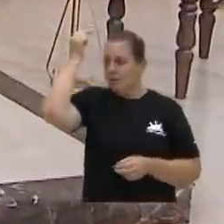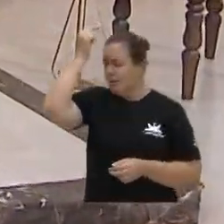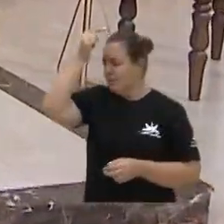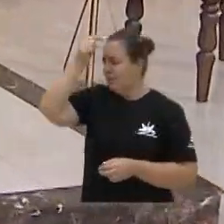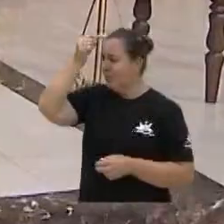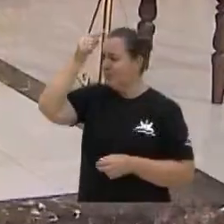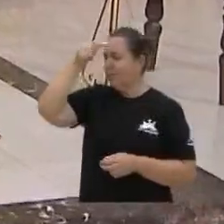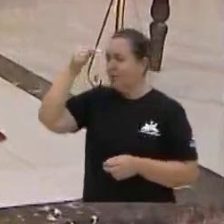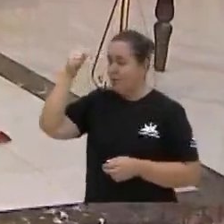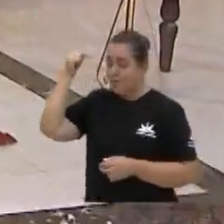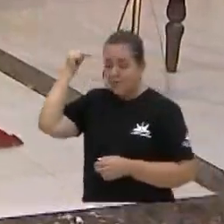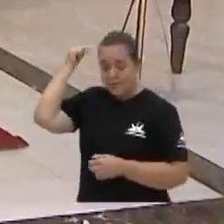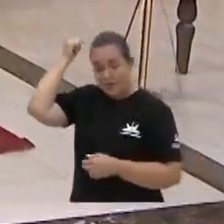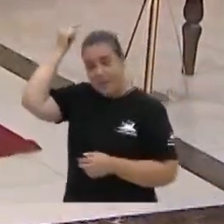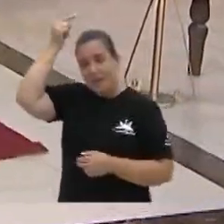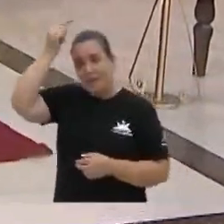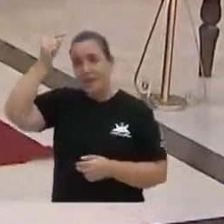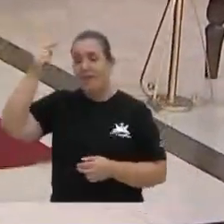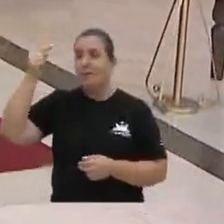Santo,